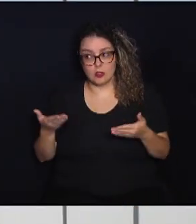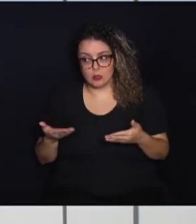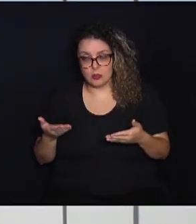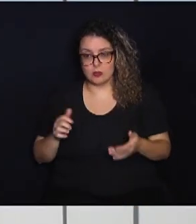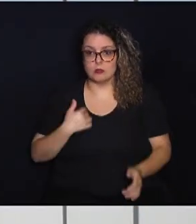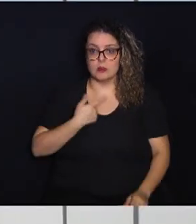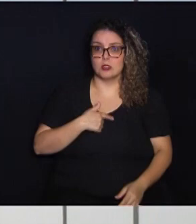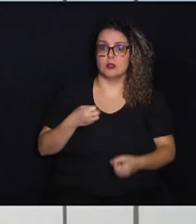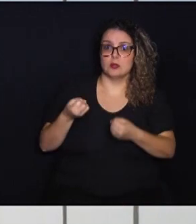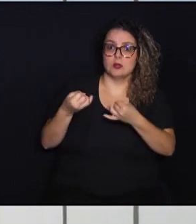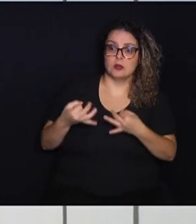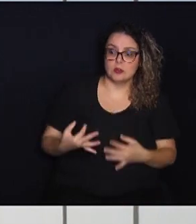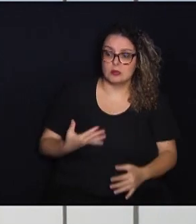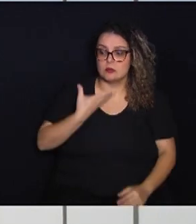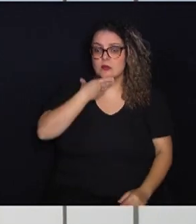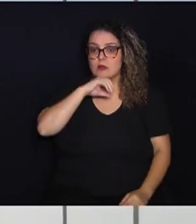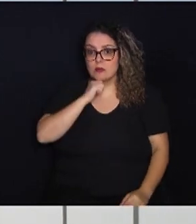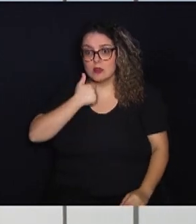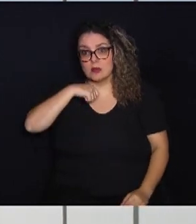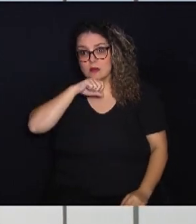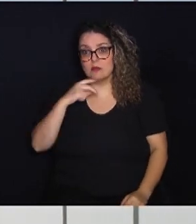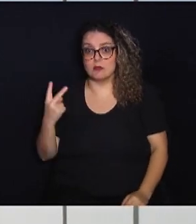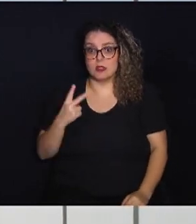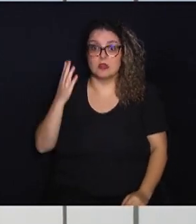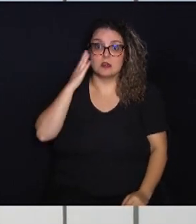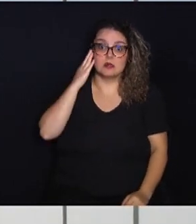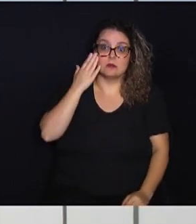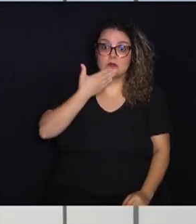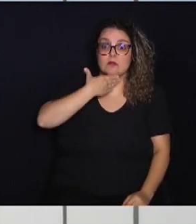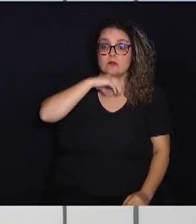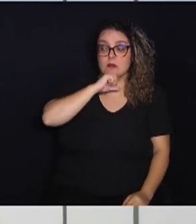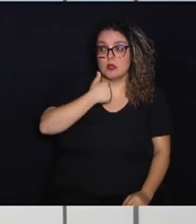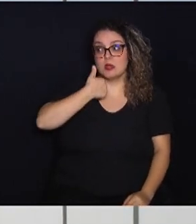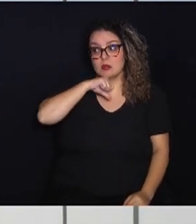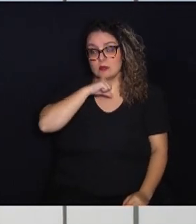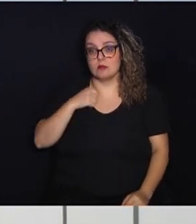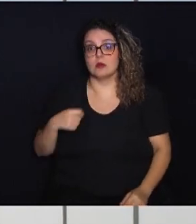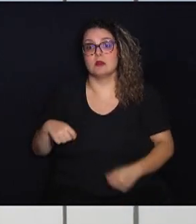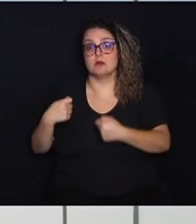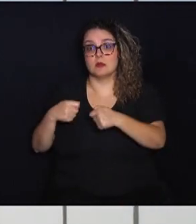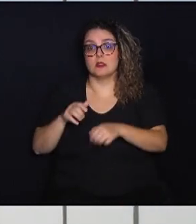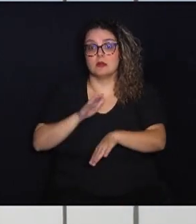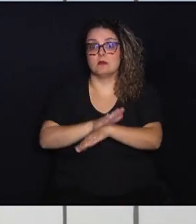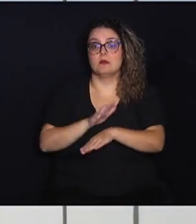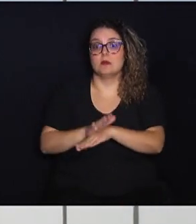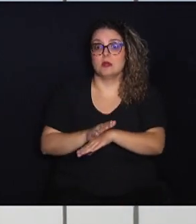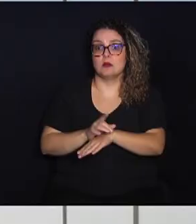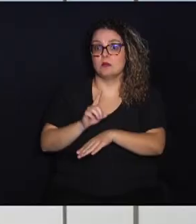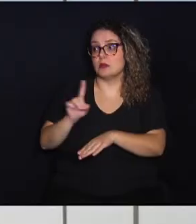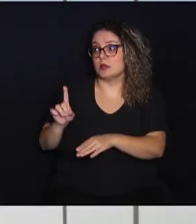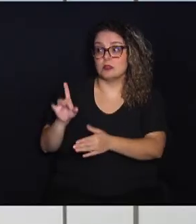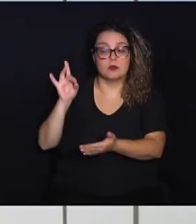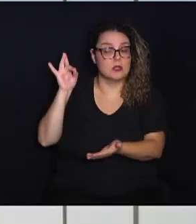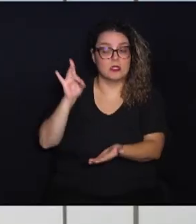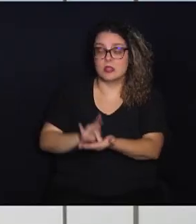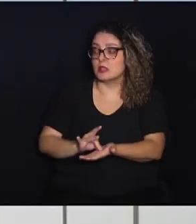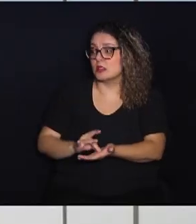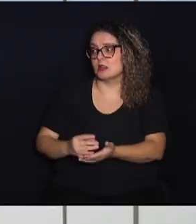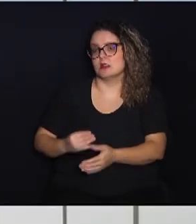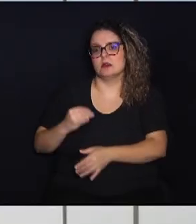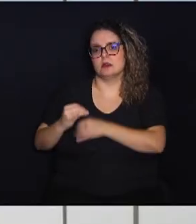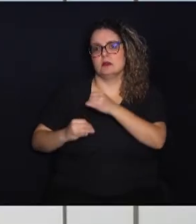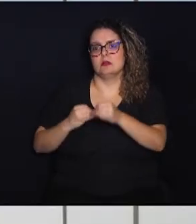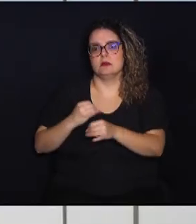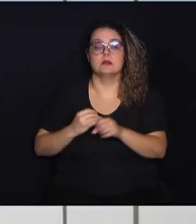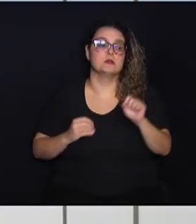gente orientar os pais, porque a gente sabe que tem muitos pais que também precisam de ajuda, porque não são nativos digitais. Então, a gente precisa